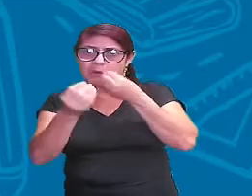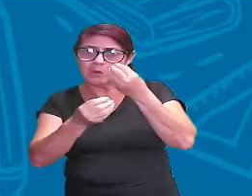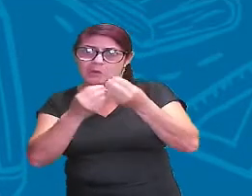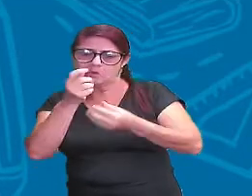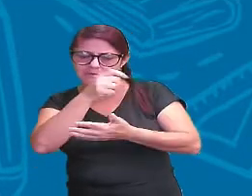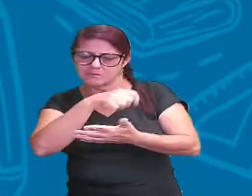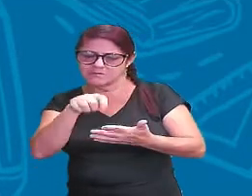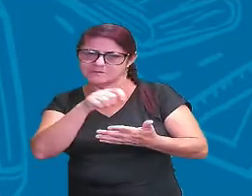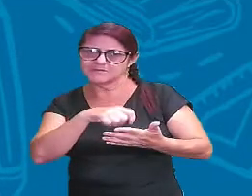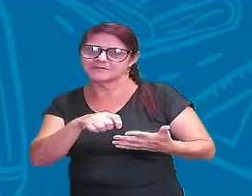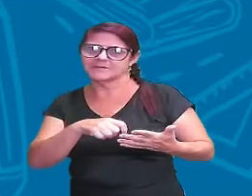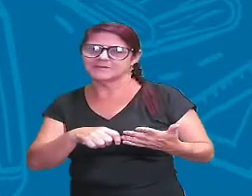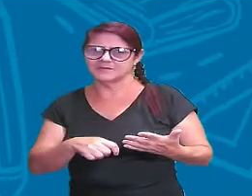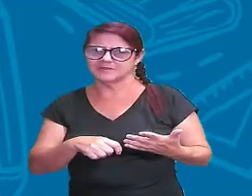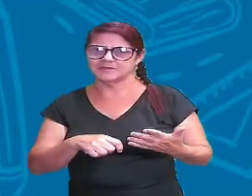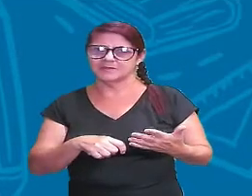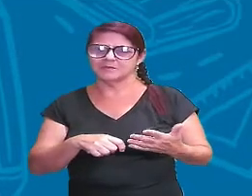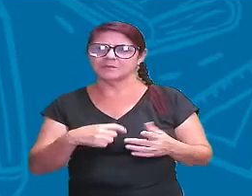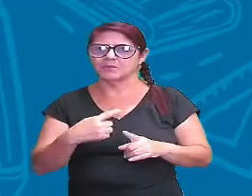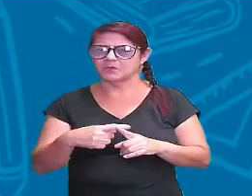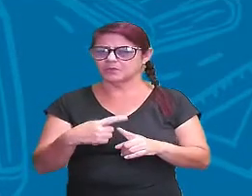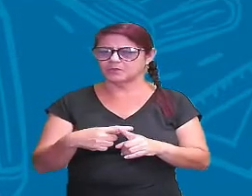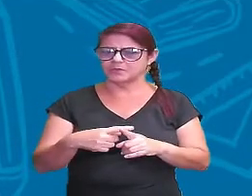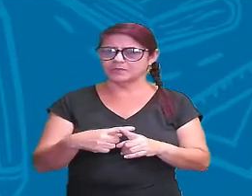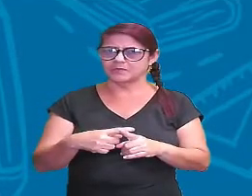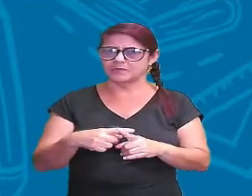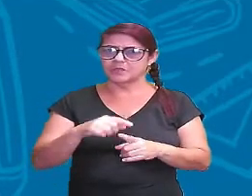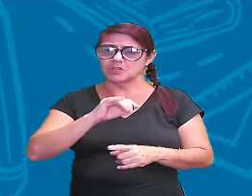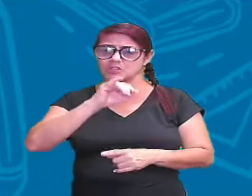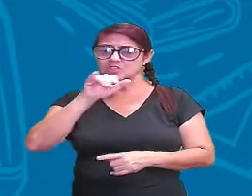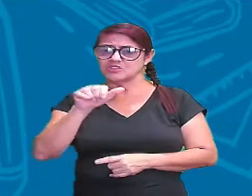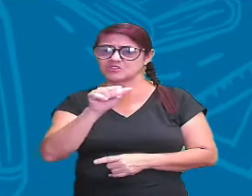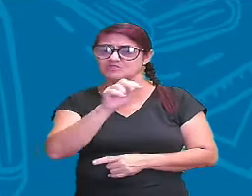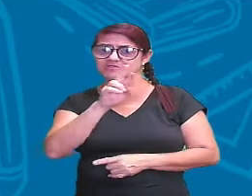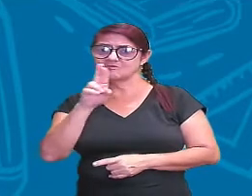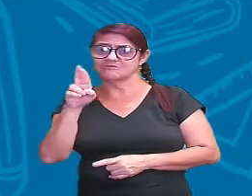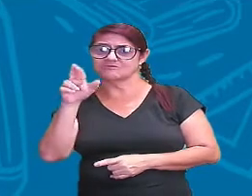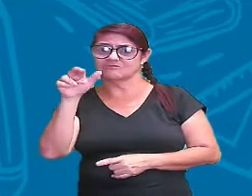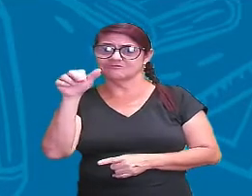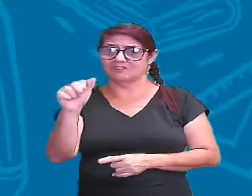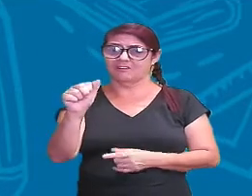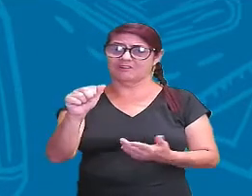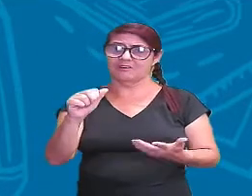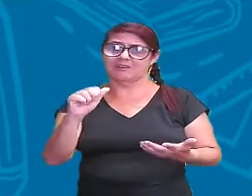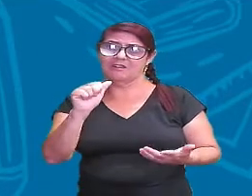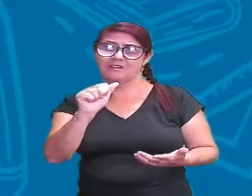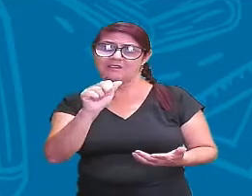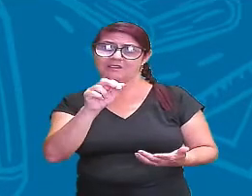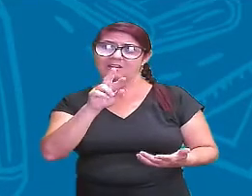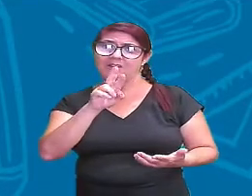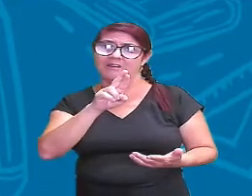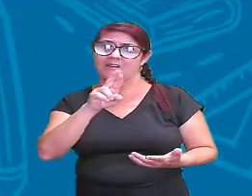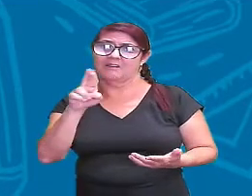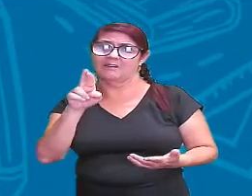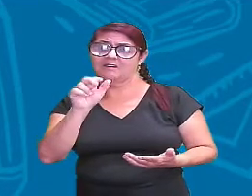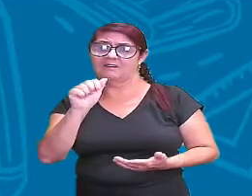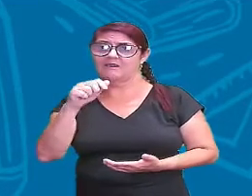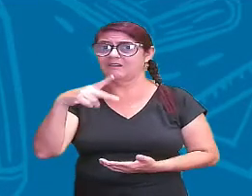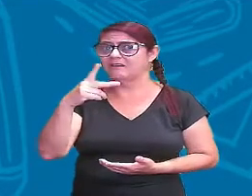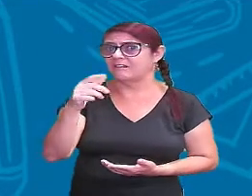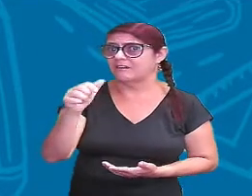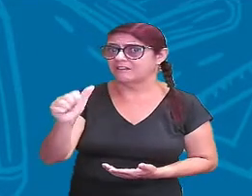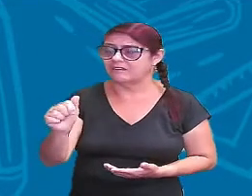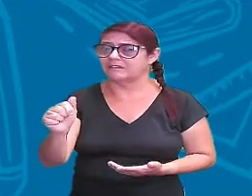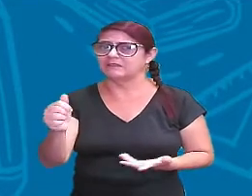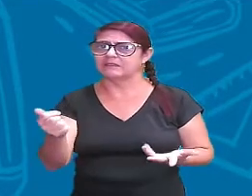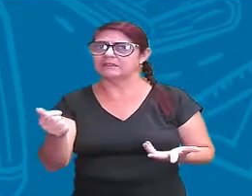na arranha, a gente percebe que a gente fala com mais força, não é isso? Então, o R e